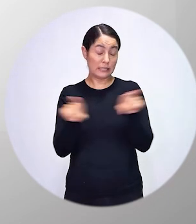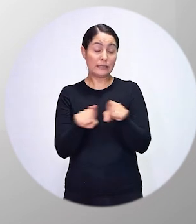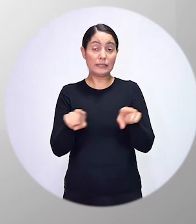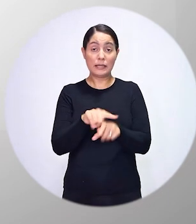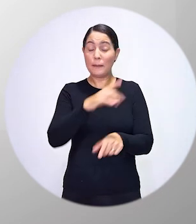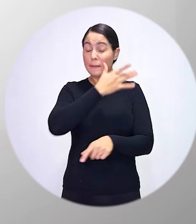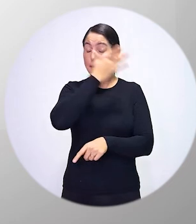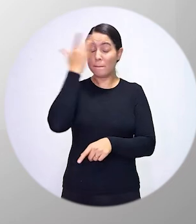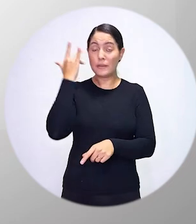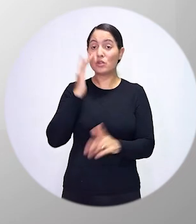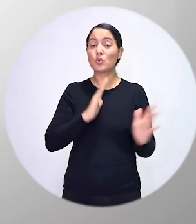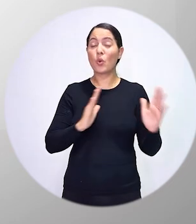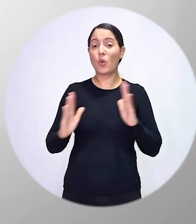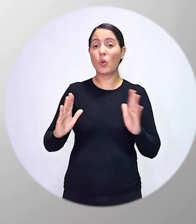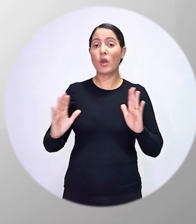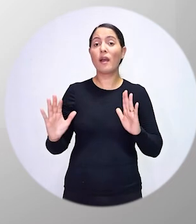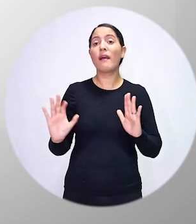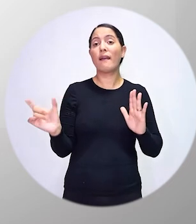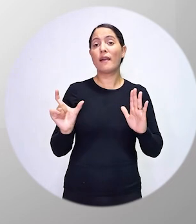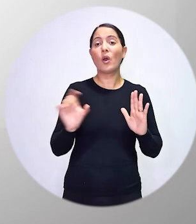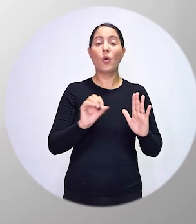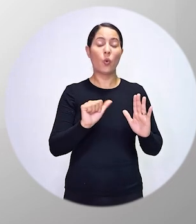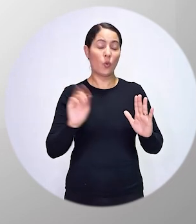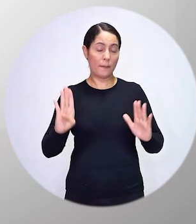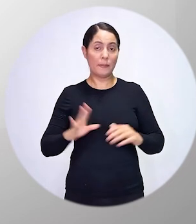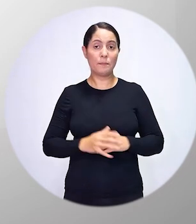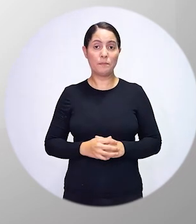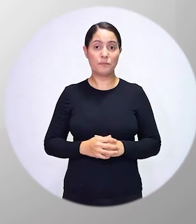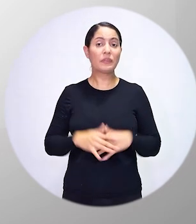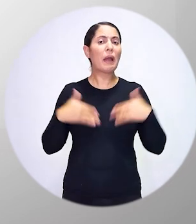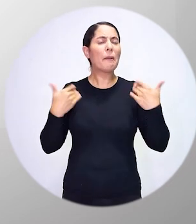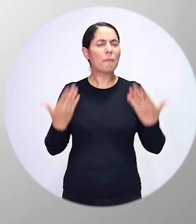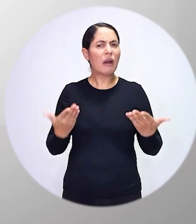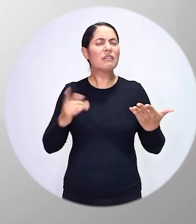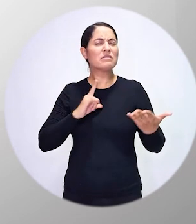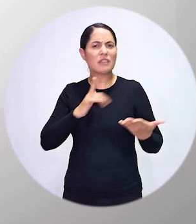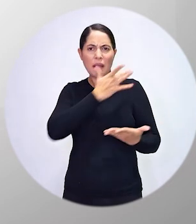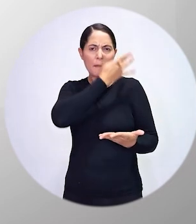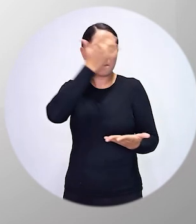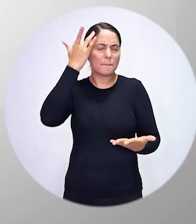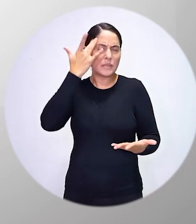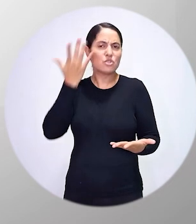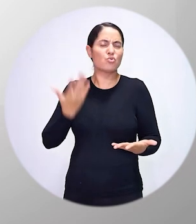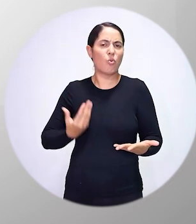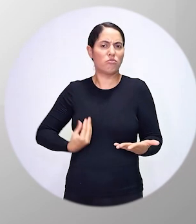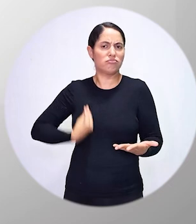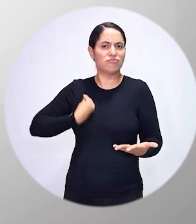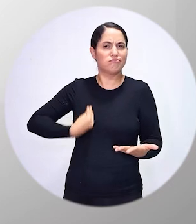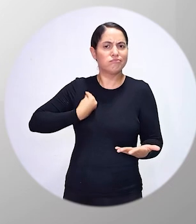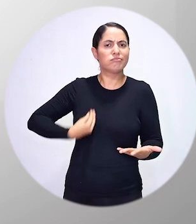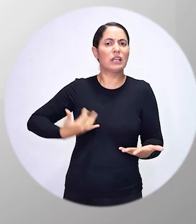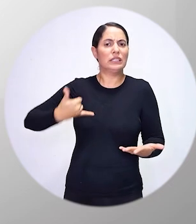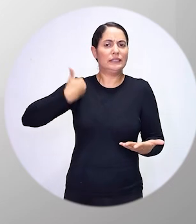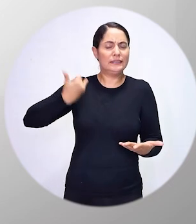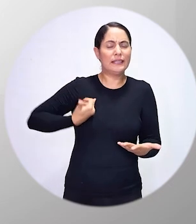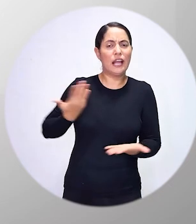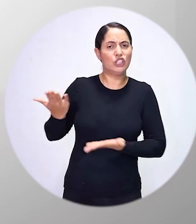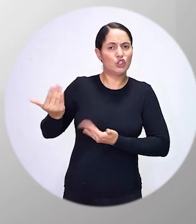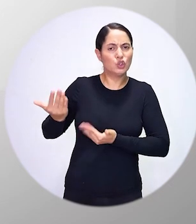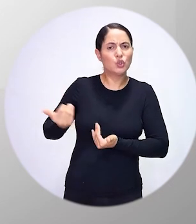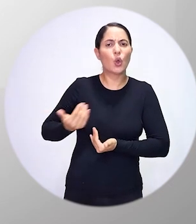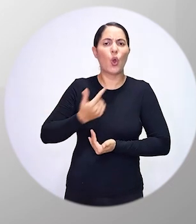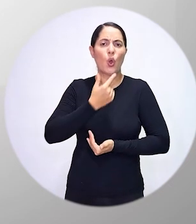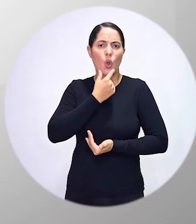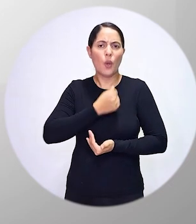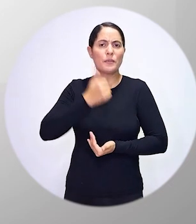e, concomitantemente, entre os que têm mais tempo de inscrição na OAB. O fato de pretos e pardos estarem mais presentes